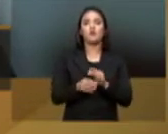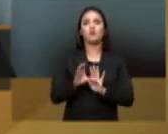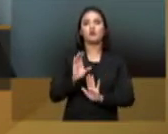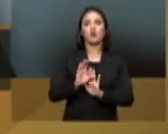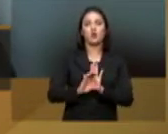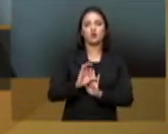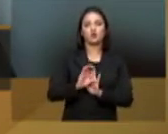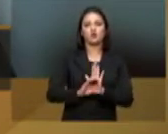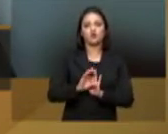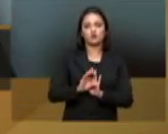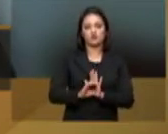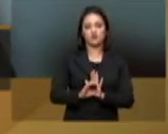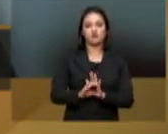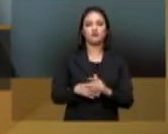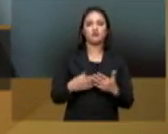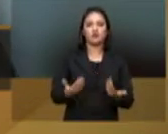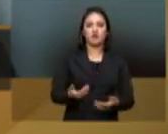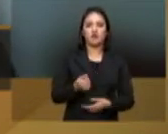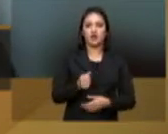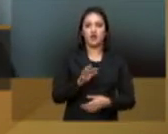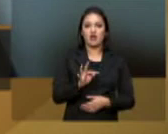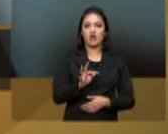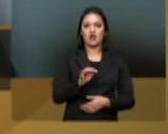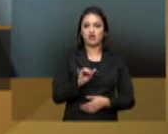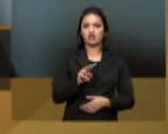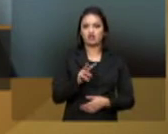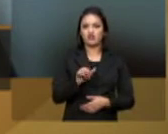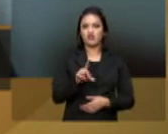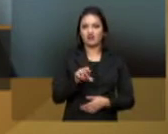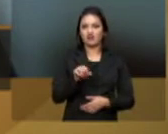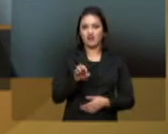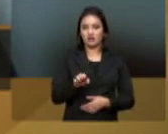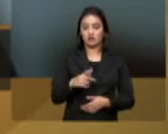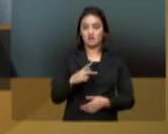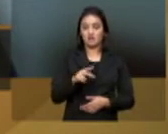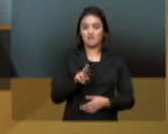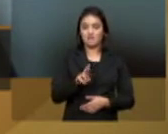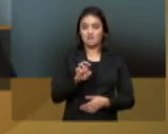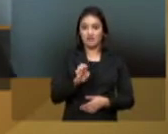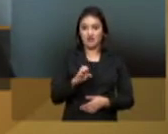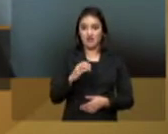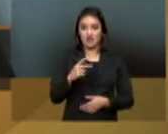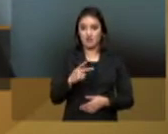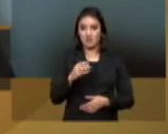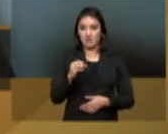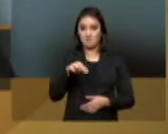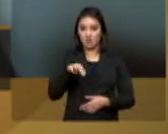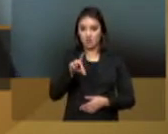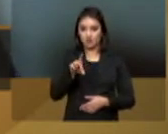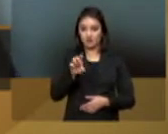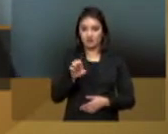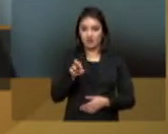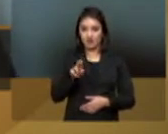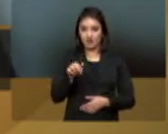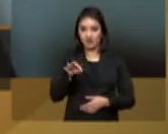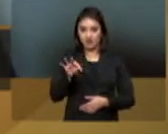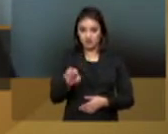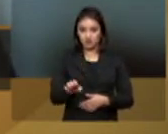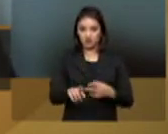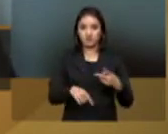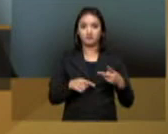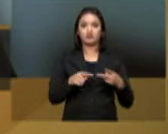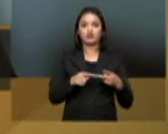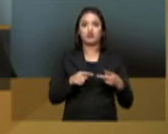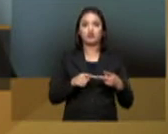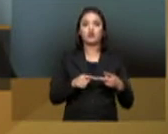conceitos como atividade preponderante e outro conceito, grau de